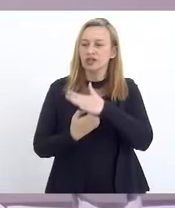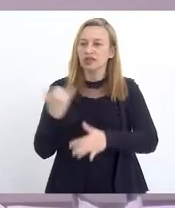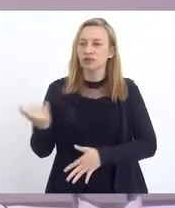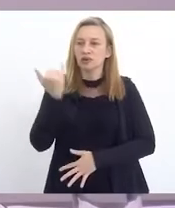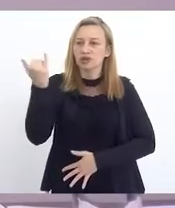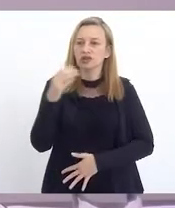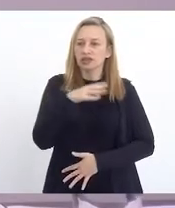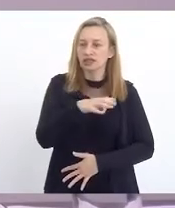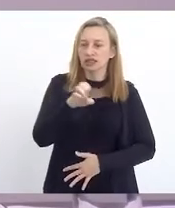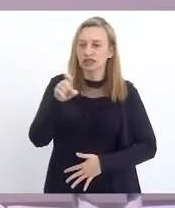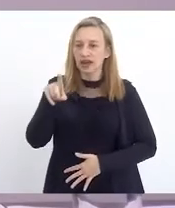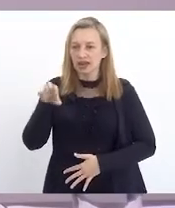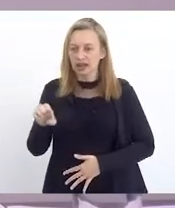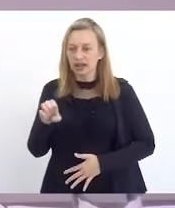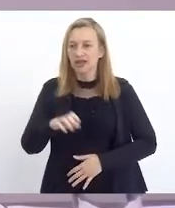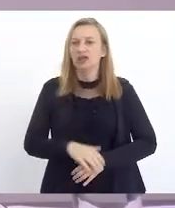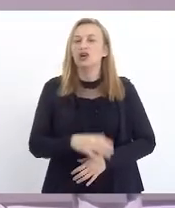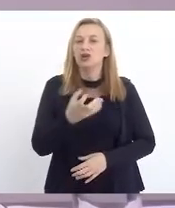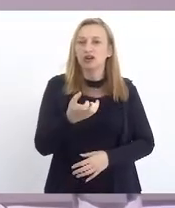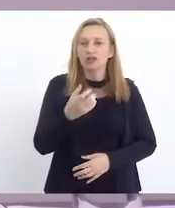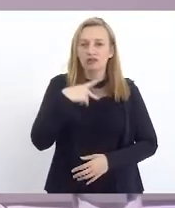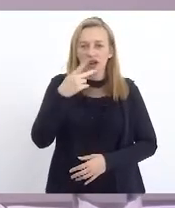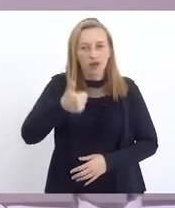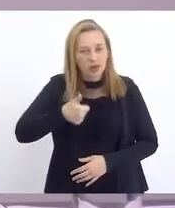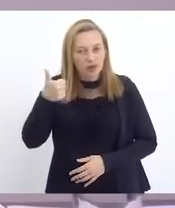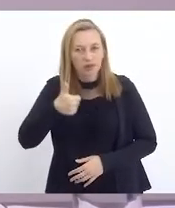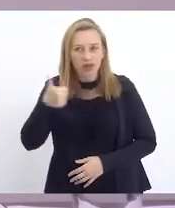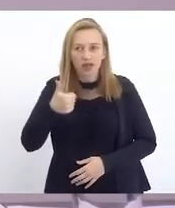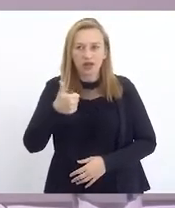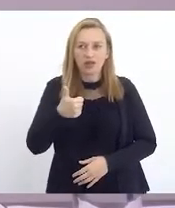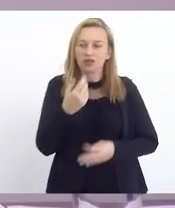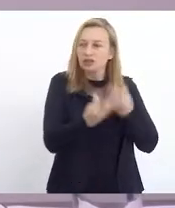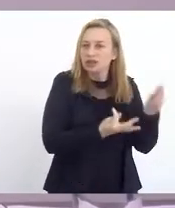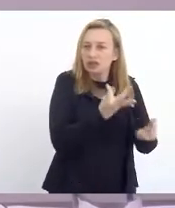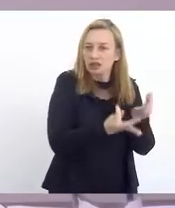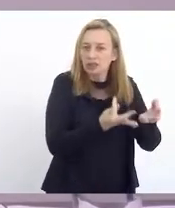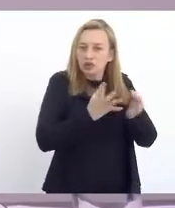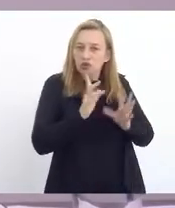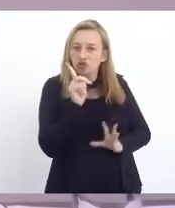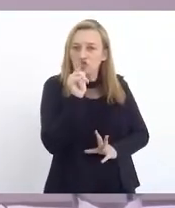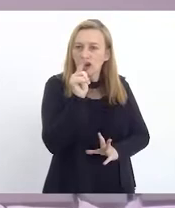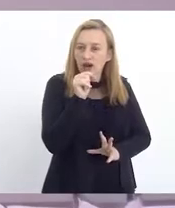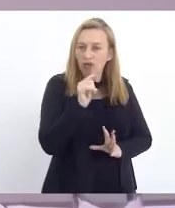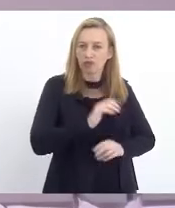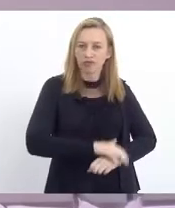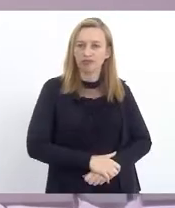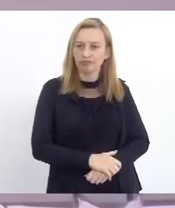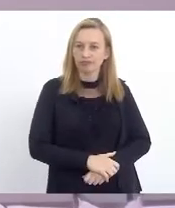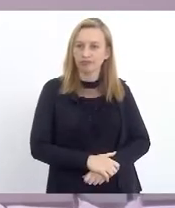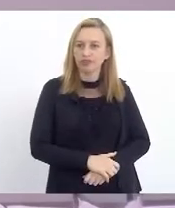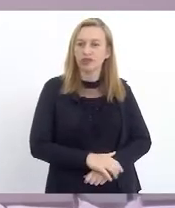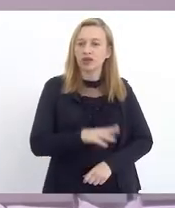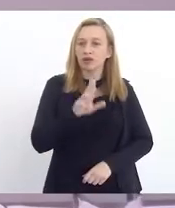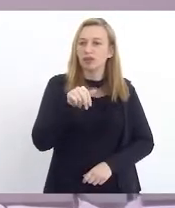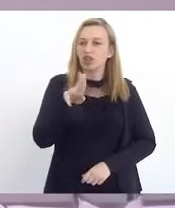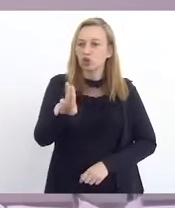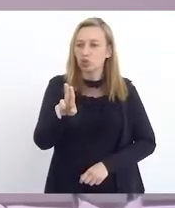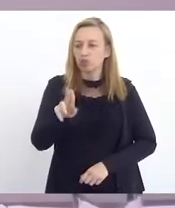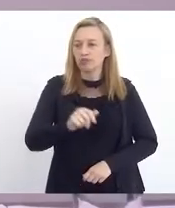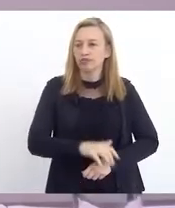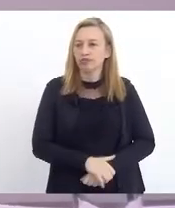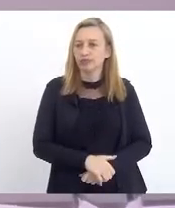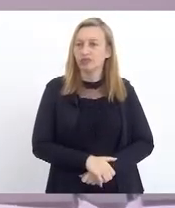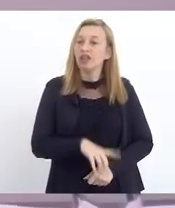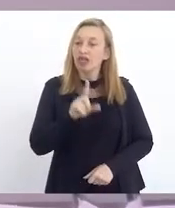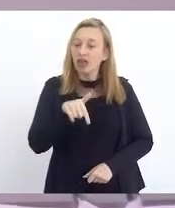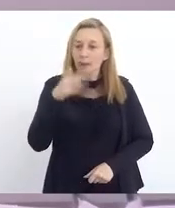SEDAI. Primeiro, quero dizer que a estação de tratamento de água do Guandu é